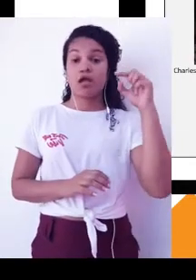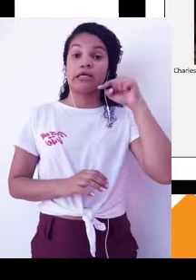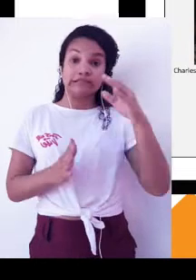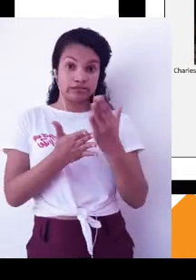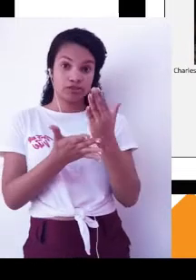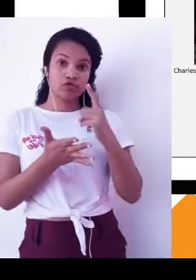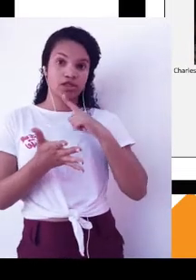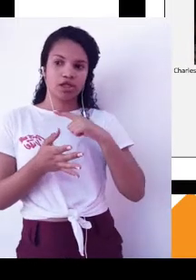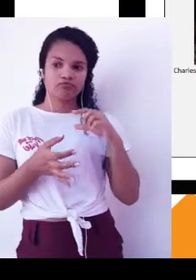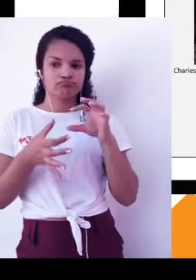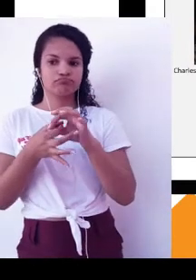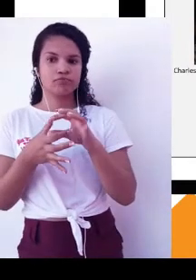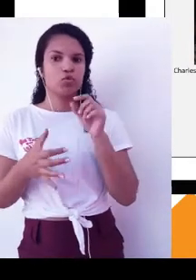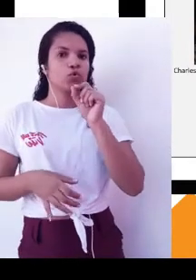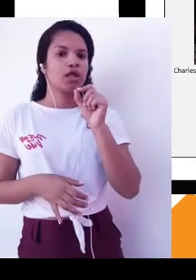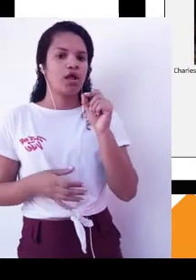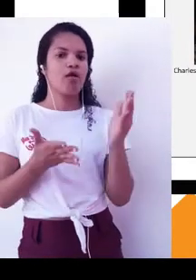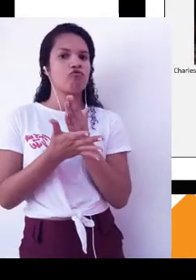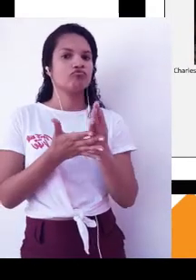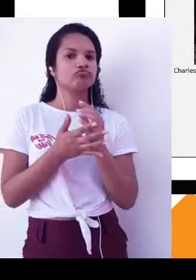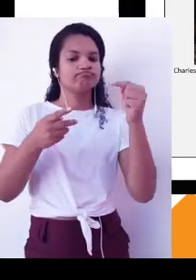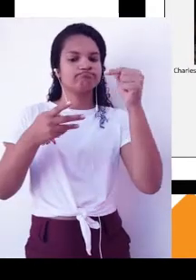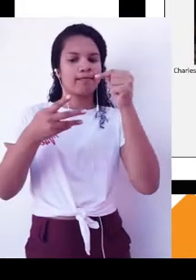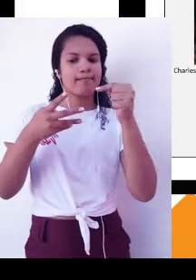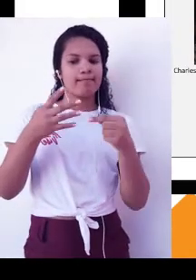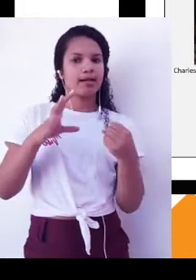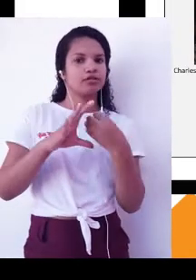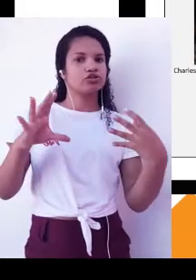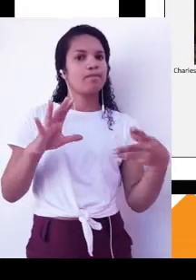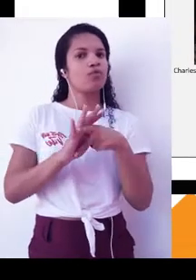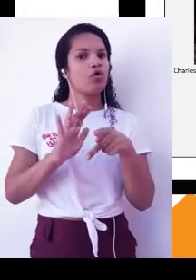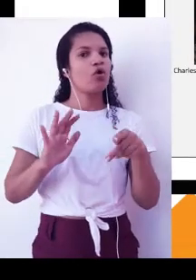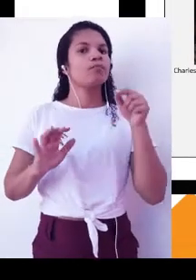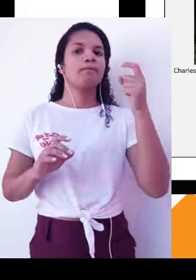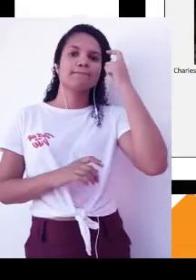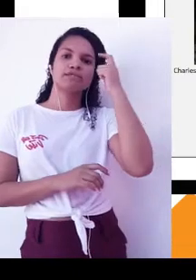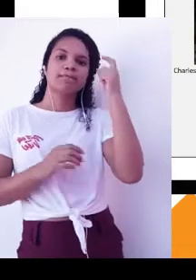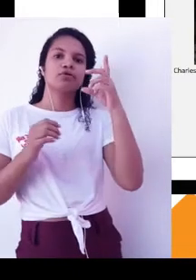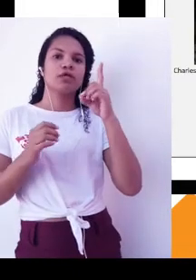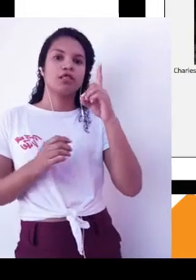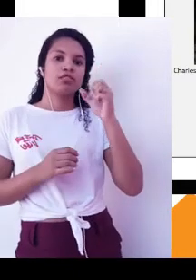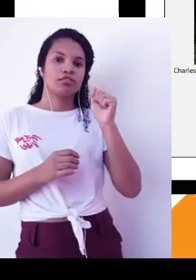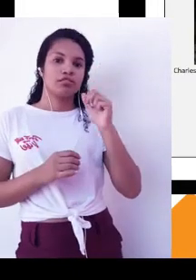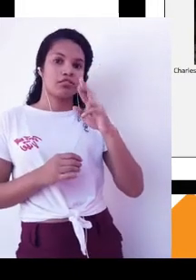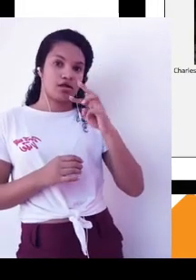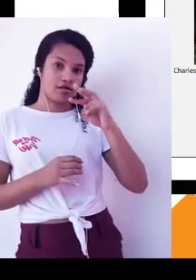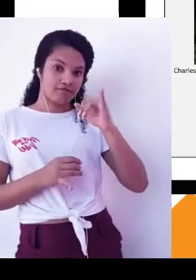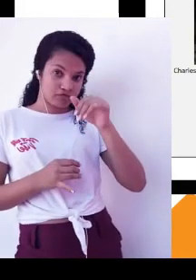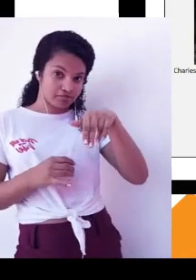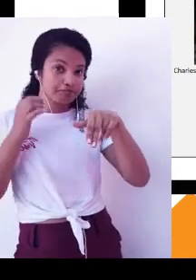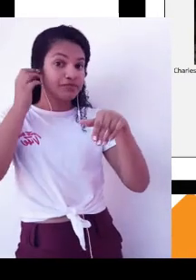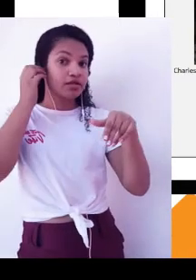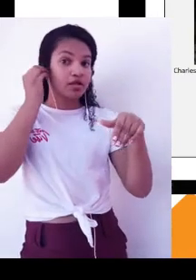traz alguns pontos muito importantes e fundamentais para se entender o pensamento do Darwin. O Darwin ele